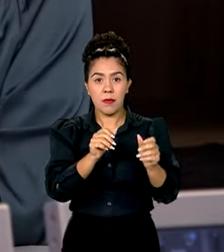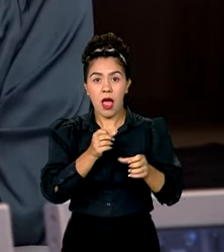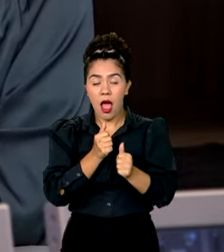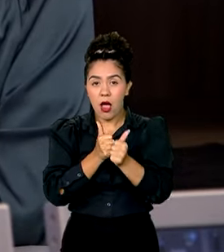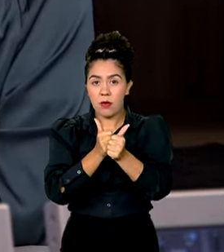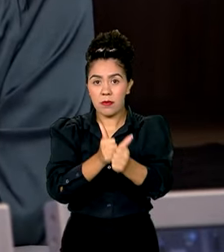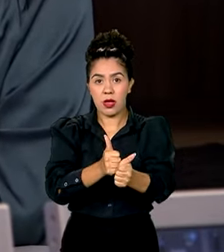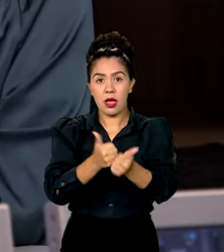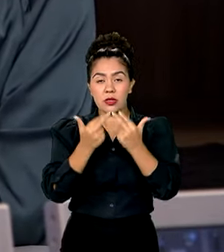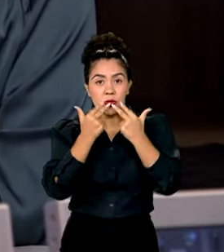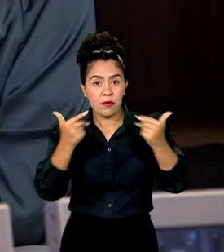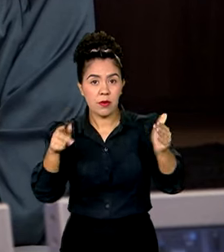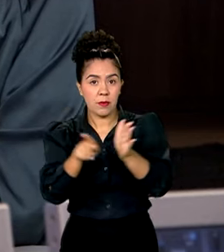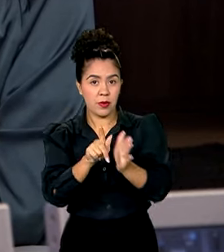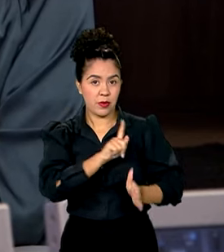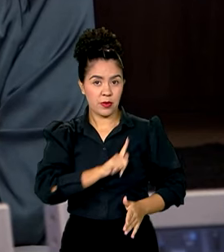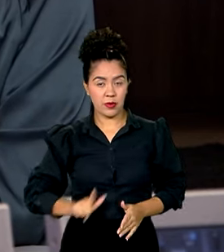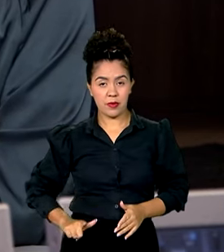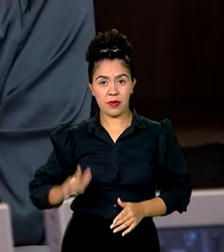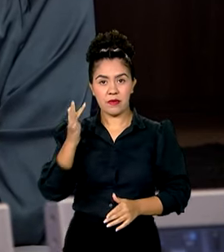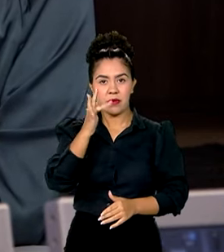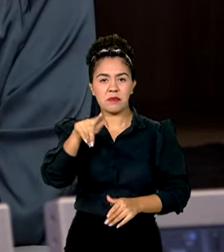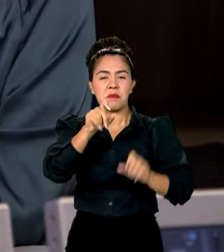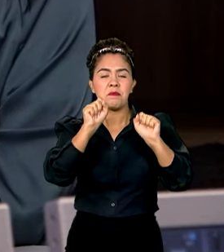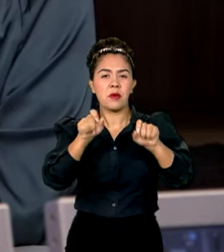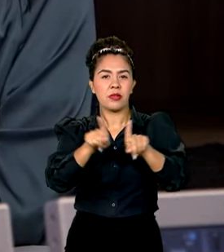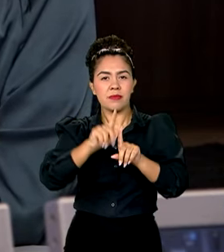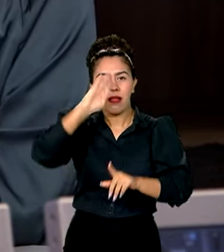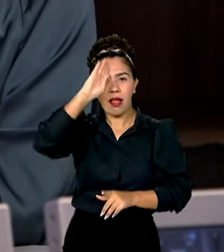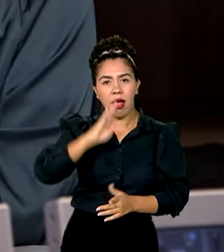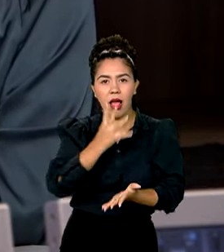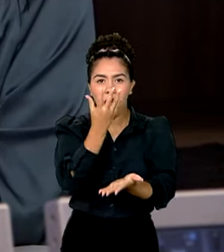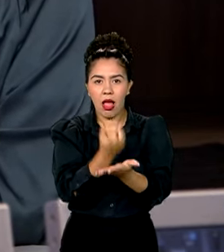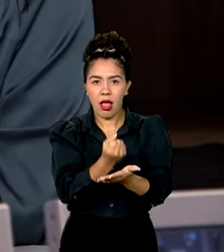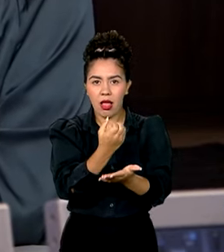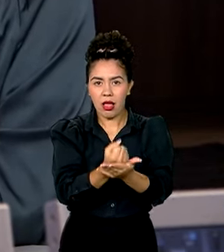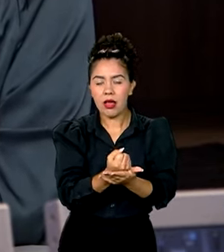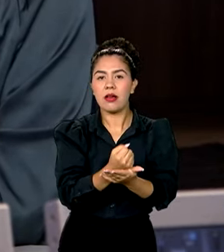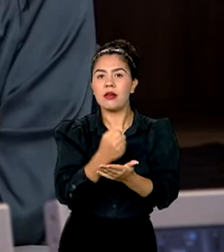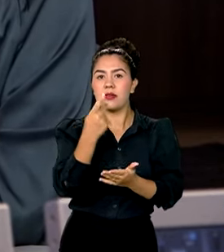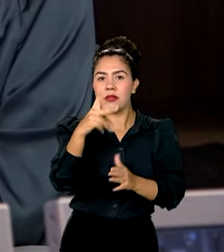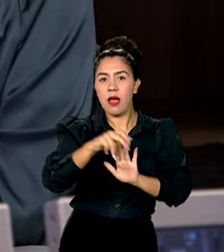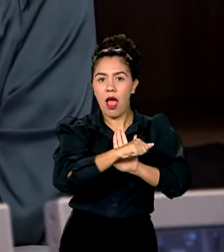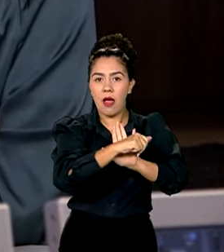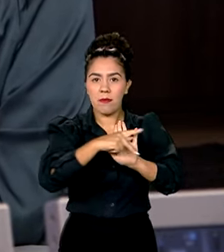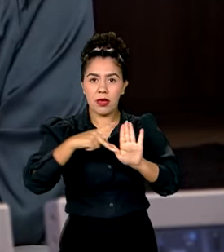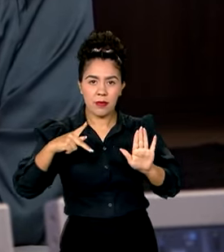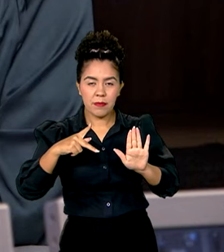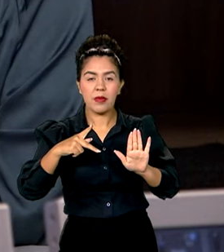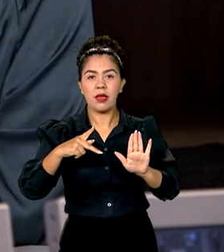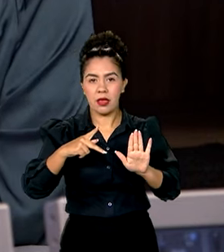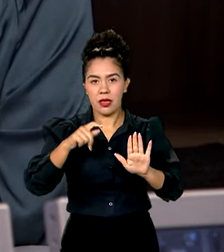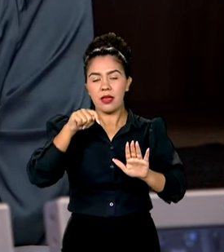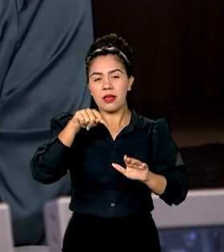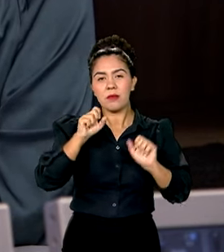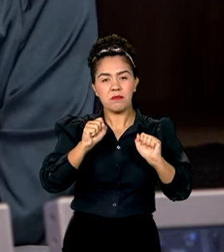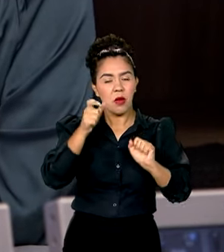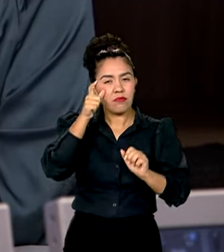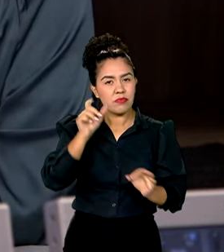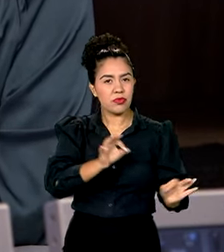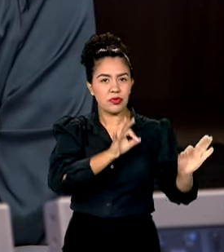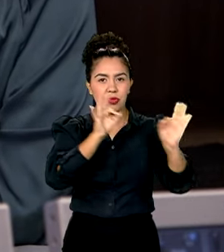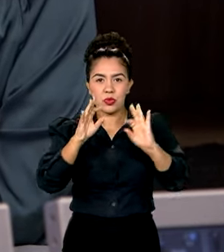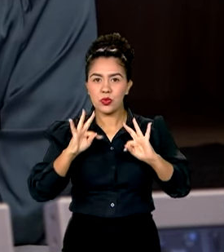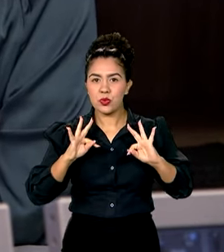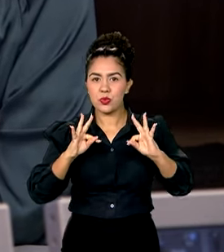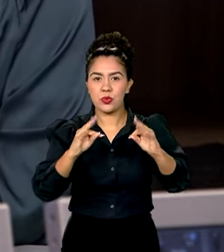governo federal outra maneira é baixar de graça na sua loja de aplicativos do celular o canal gov e assistir a toda a nossa